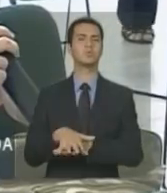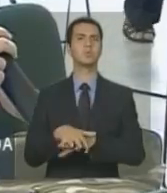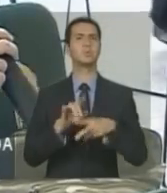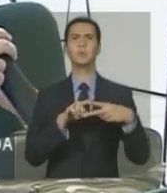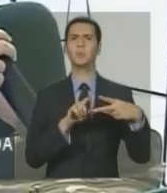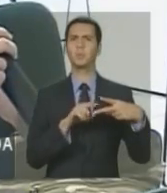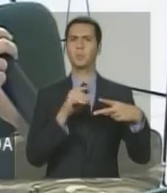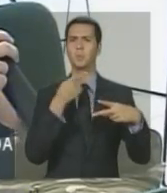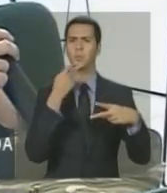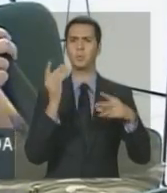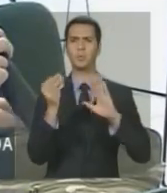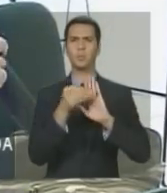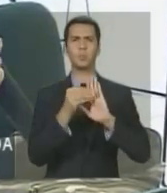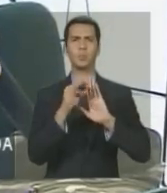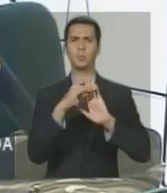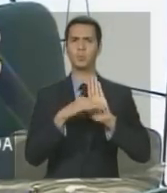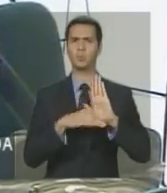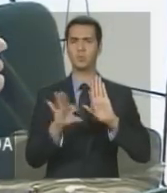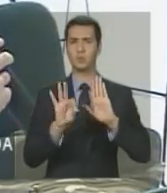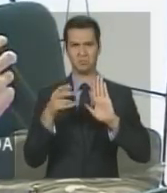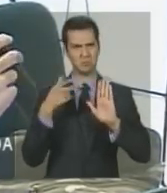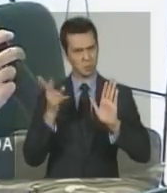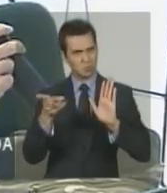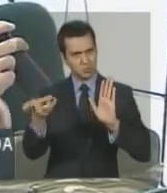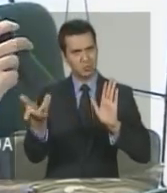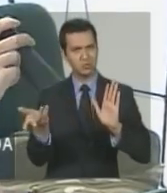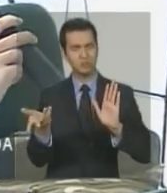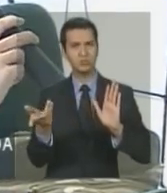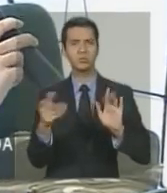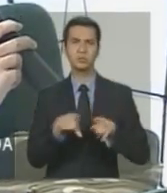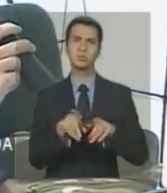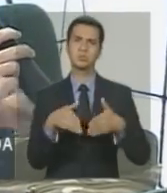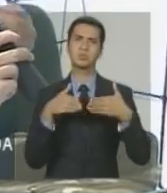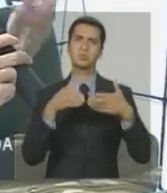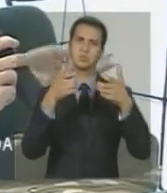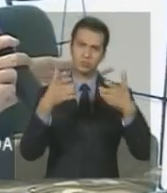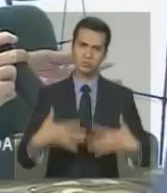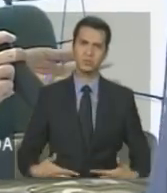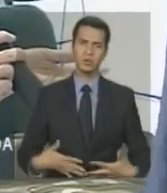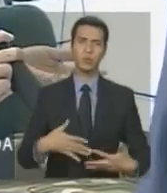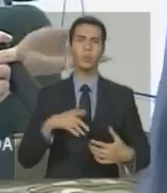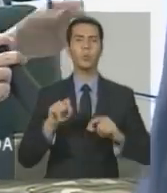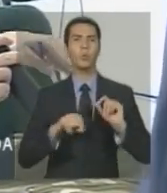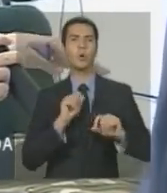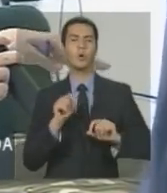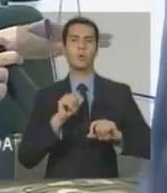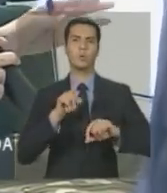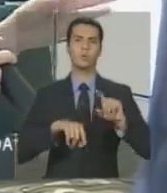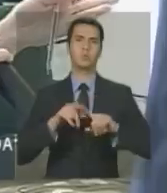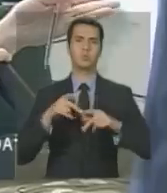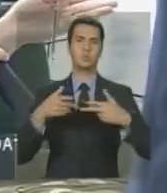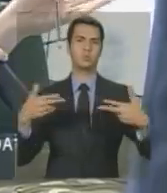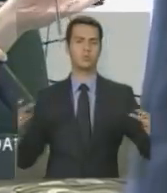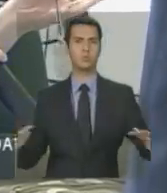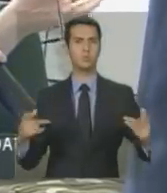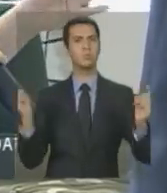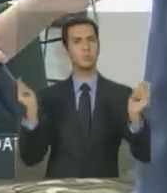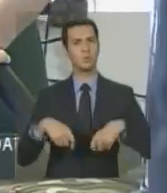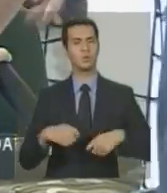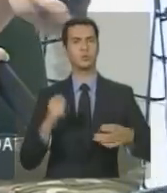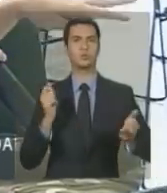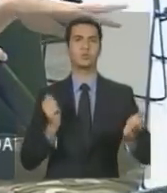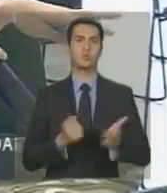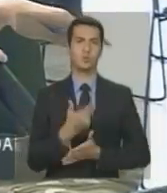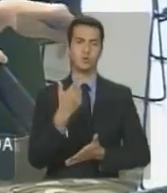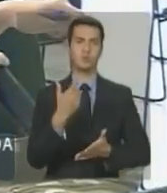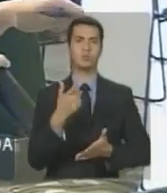eles continuam no plano e a outra se fosse possível detalhar um pouco mais que equipamentos vão poder ser comprados pela